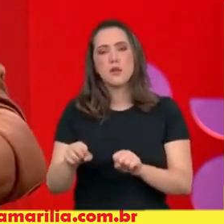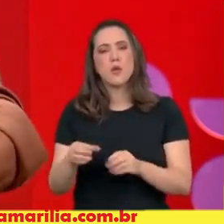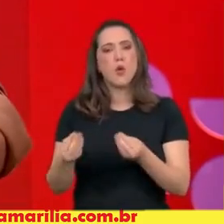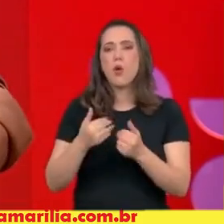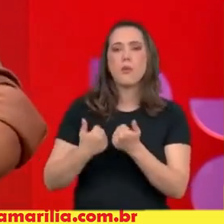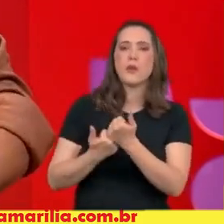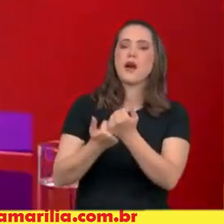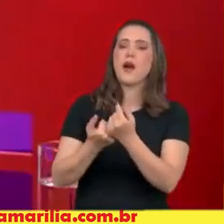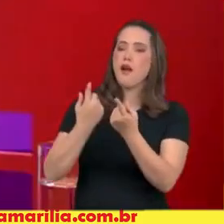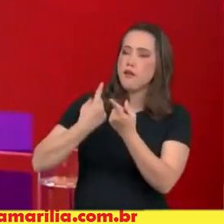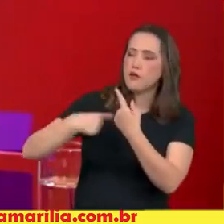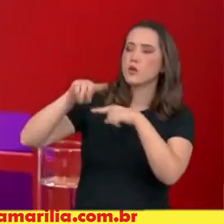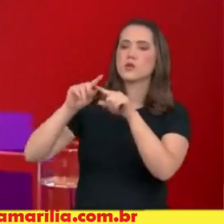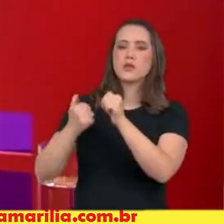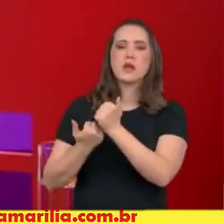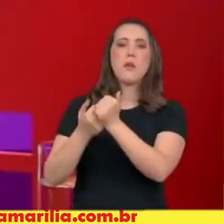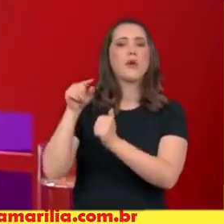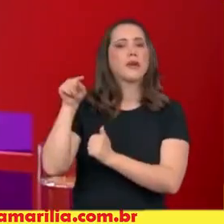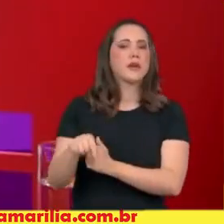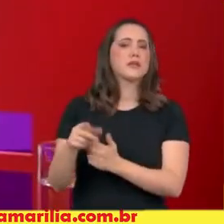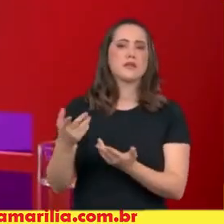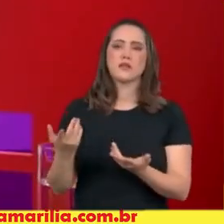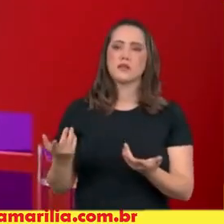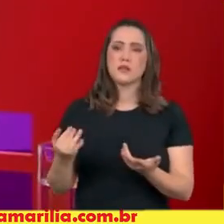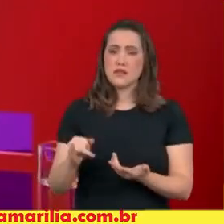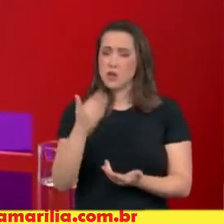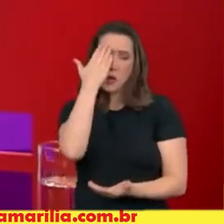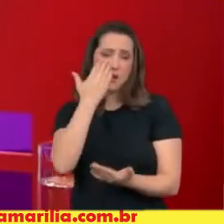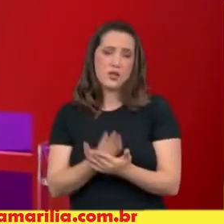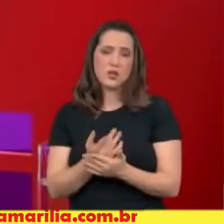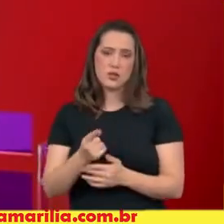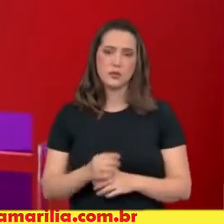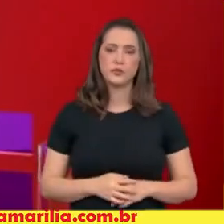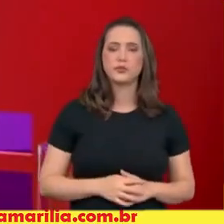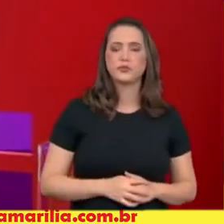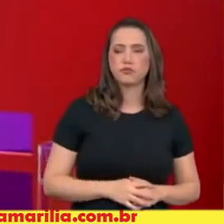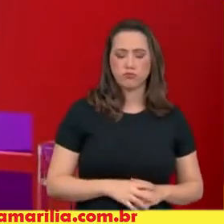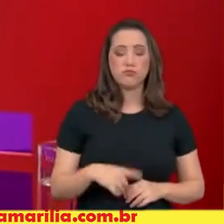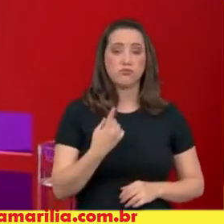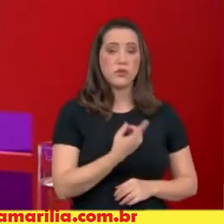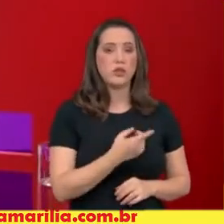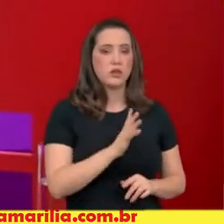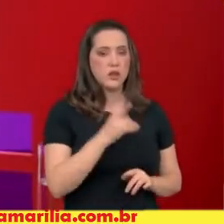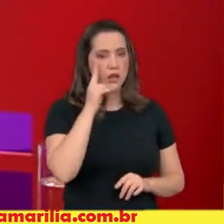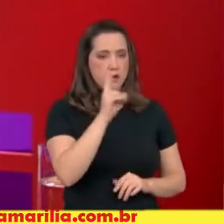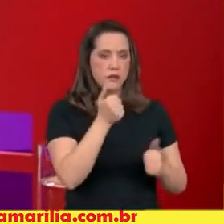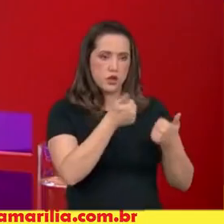modelo? Sim. Não, esse aqui é o grande problema que você falou dos acampamentos de 2022, que eu vi também de